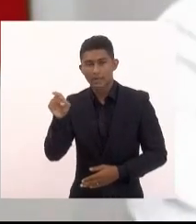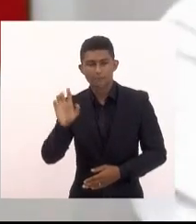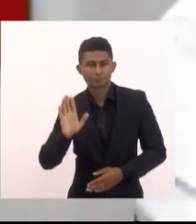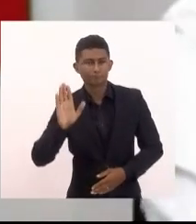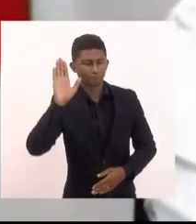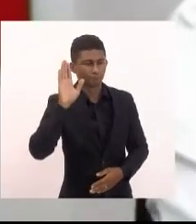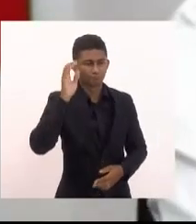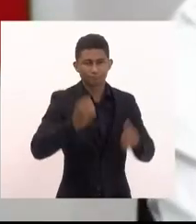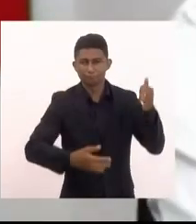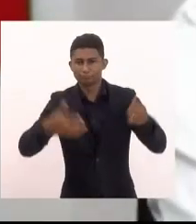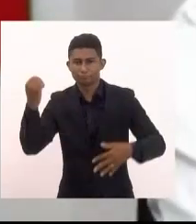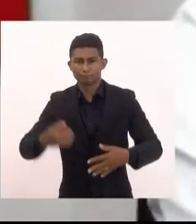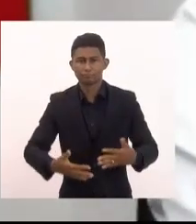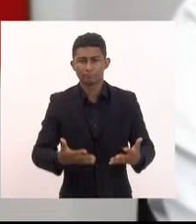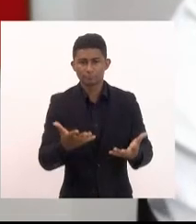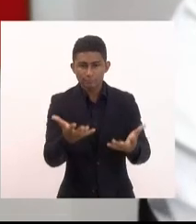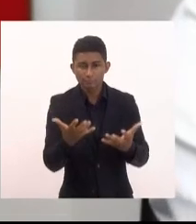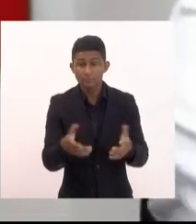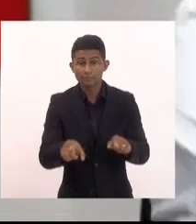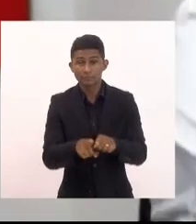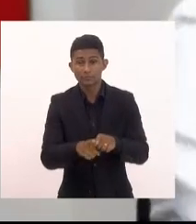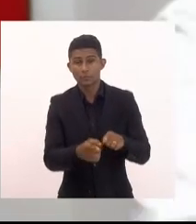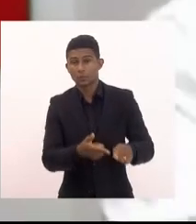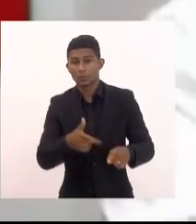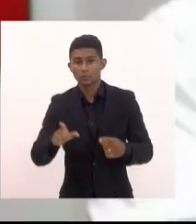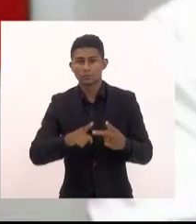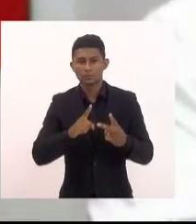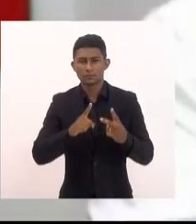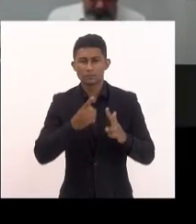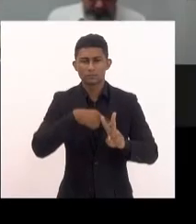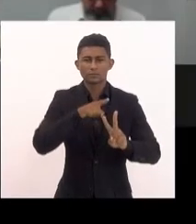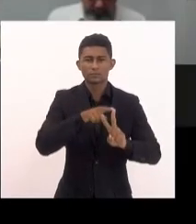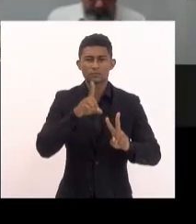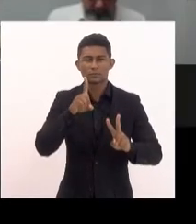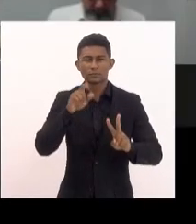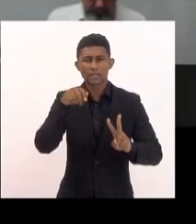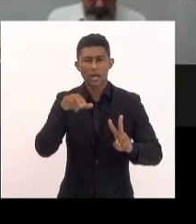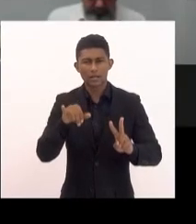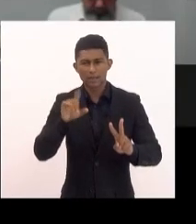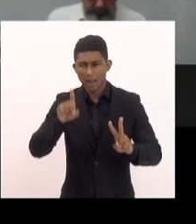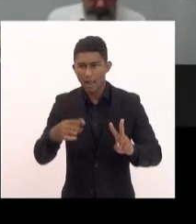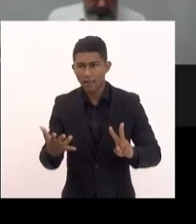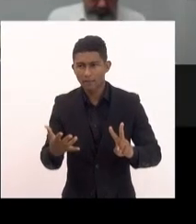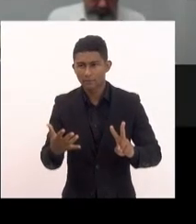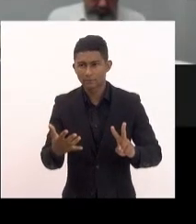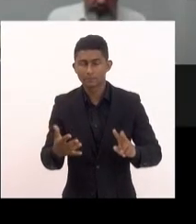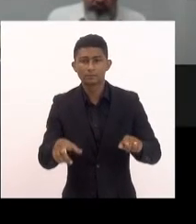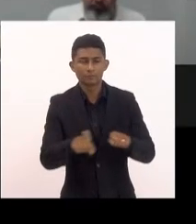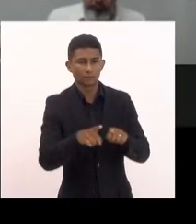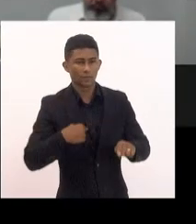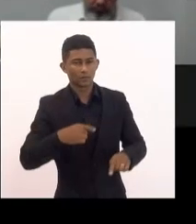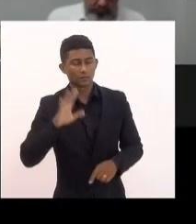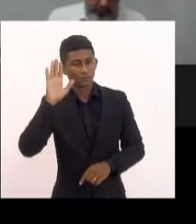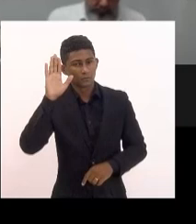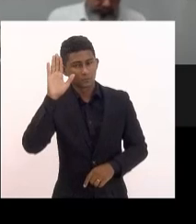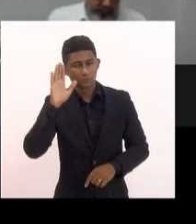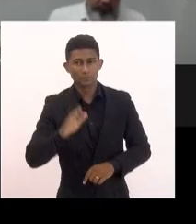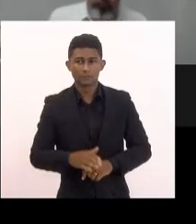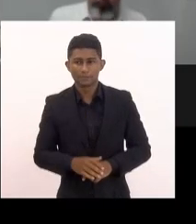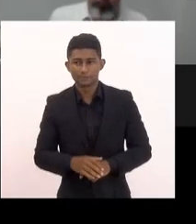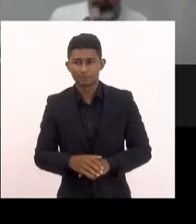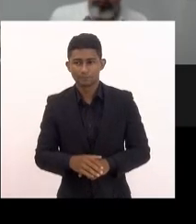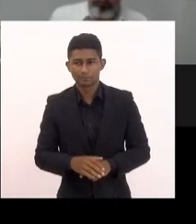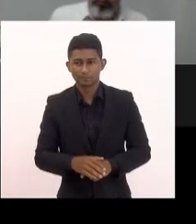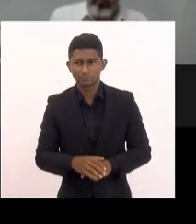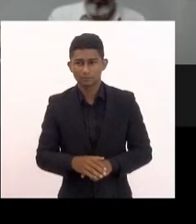depois... Foi a Dani também que queria declarar ou foi a Marta? Eu quero declarar também, presidente, por favor. Fui eu, presidente, que